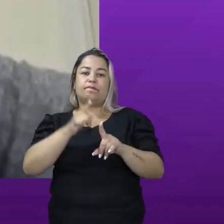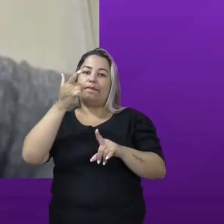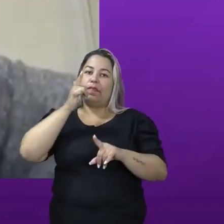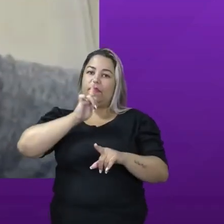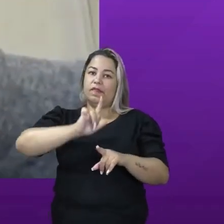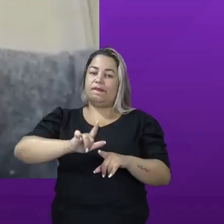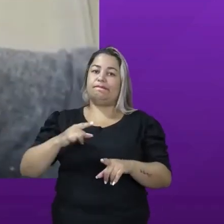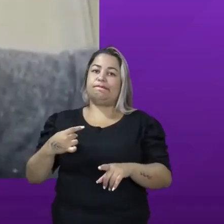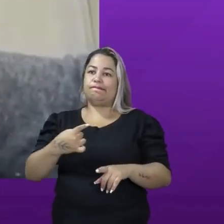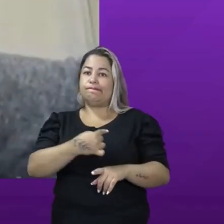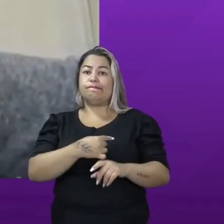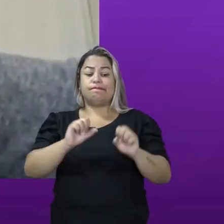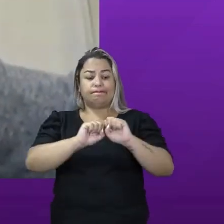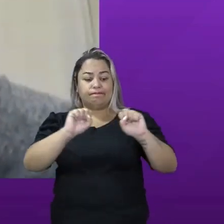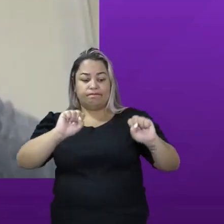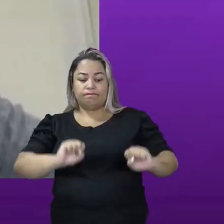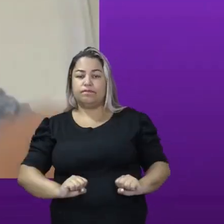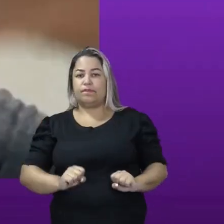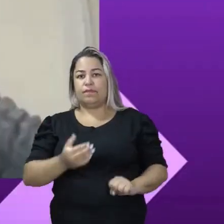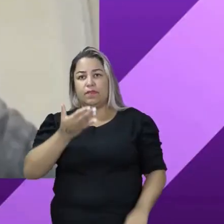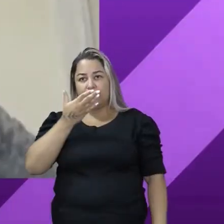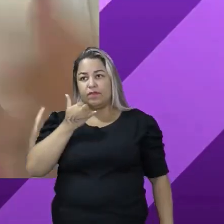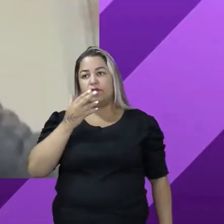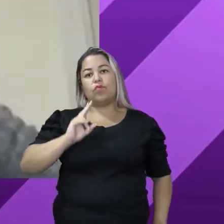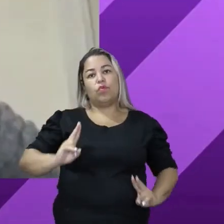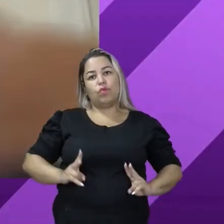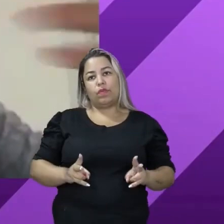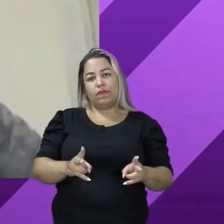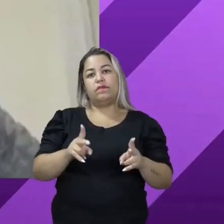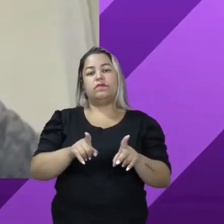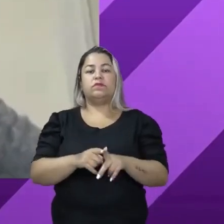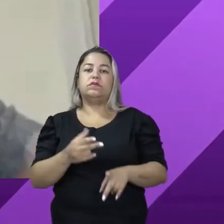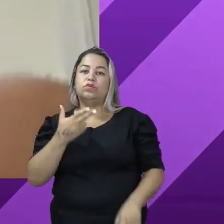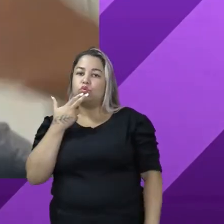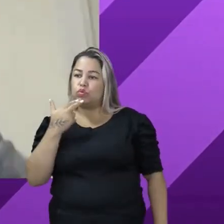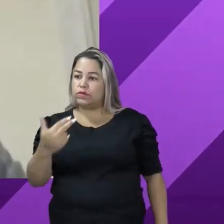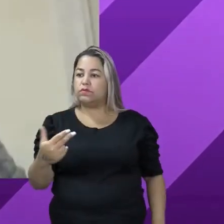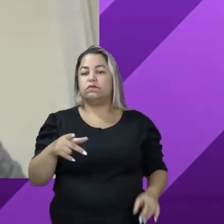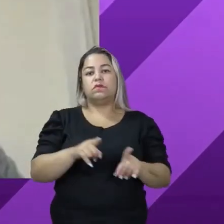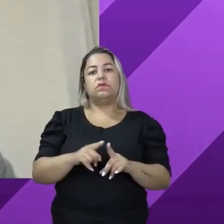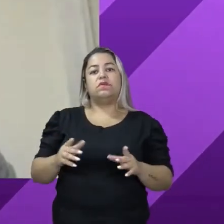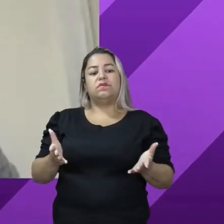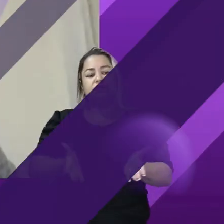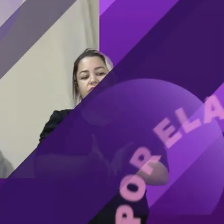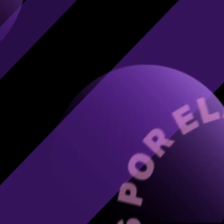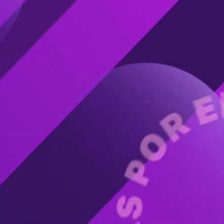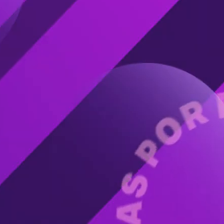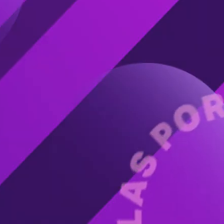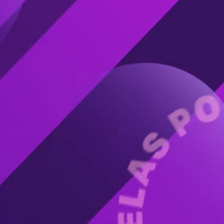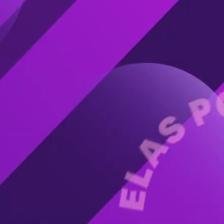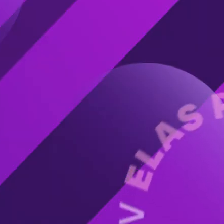conta do nosso sistema produtivo alimentar, a gente perpetua o modelo de nutricídio e de miséria alimentar.